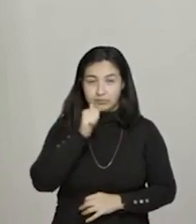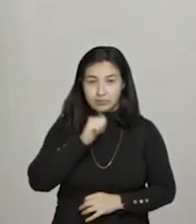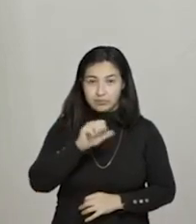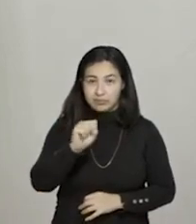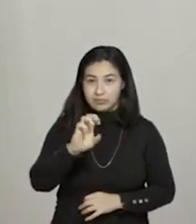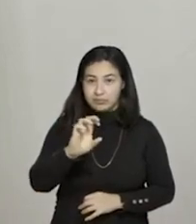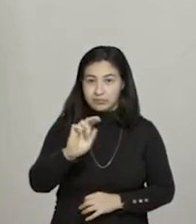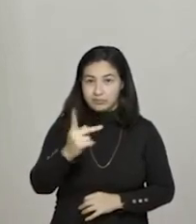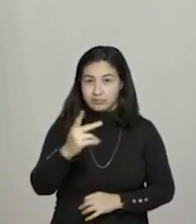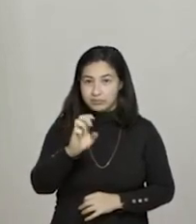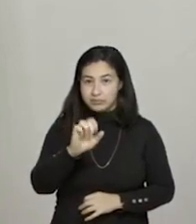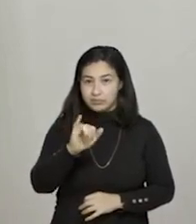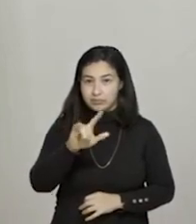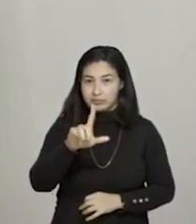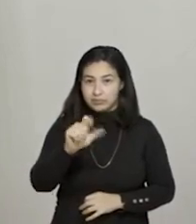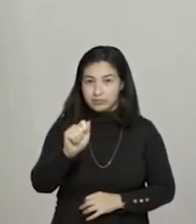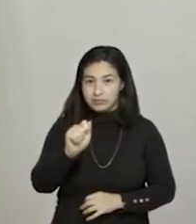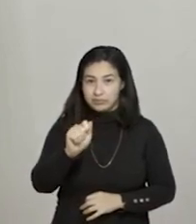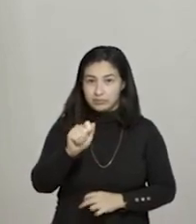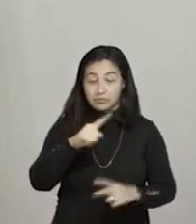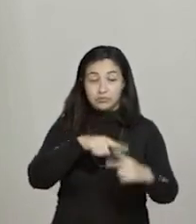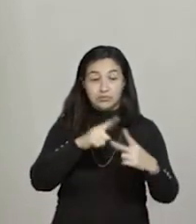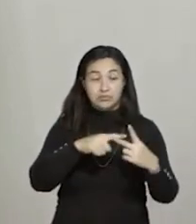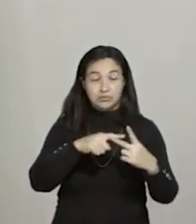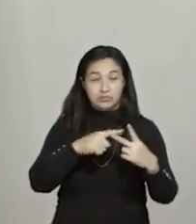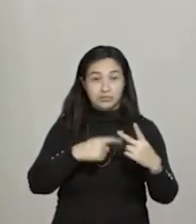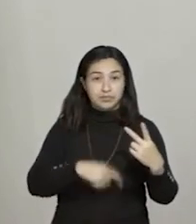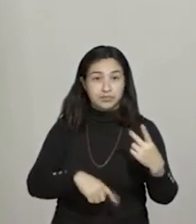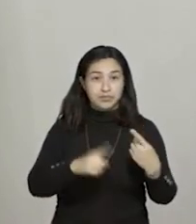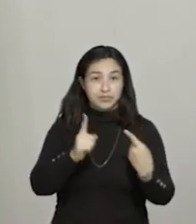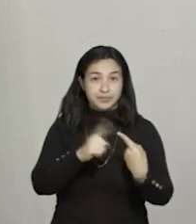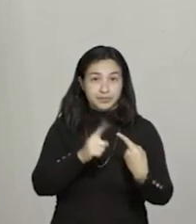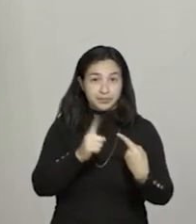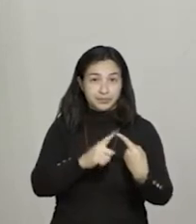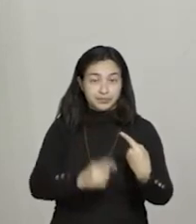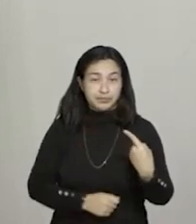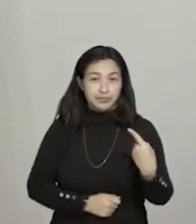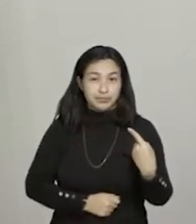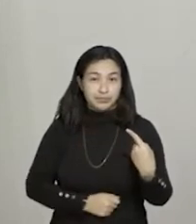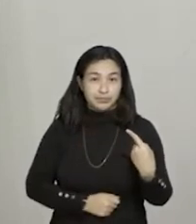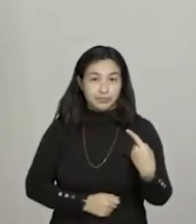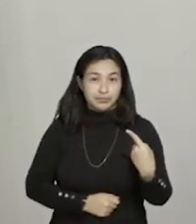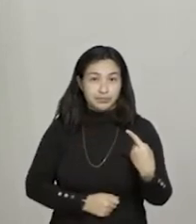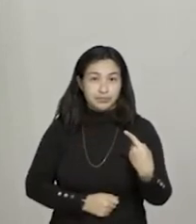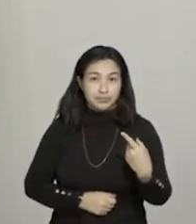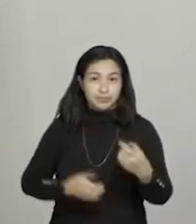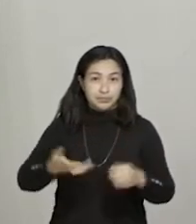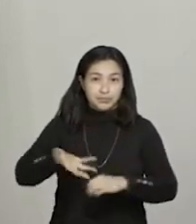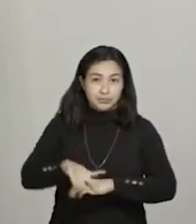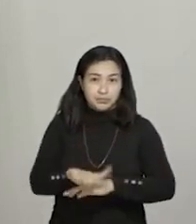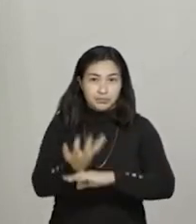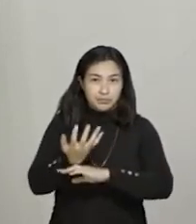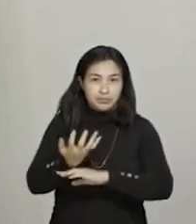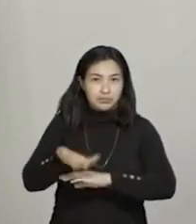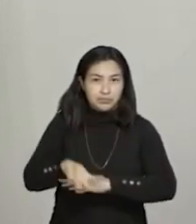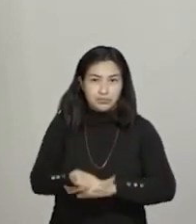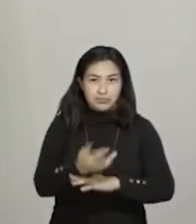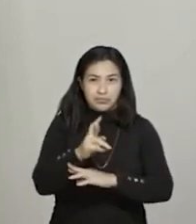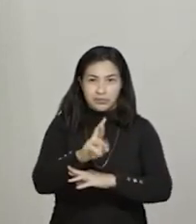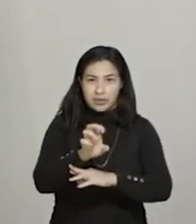para pautar dois assuntos importantes um deles a retragagem do Rio Tubarão